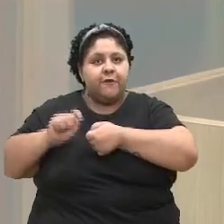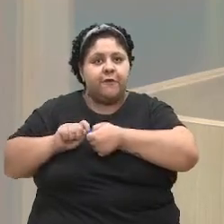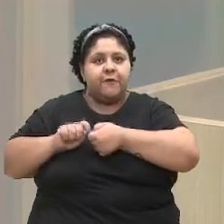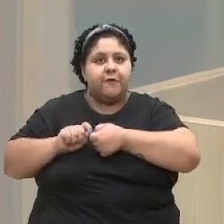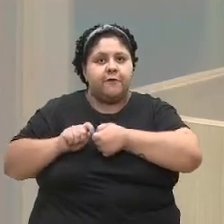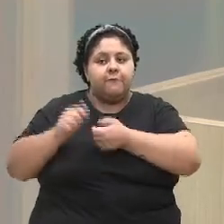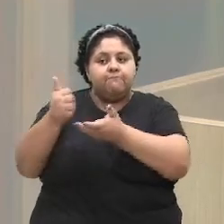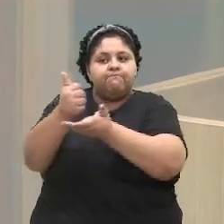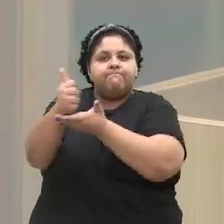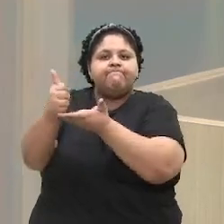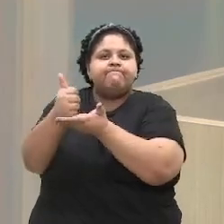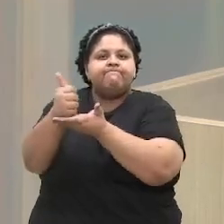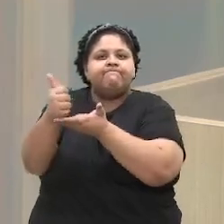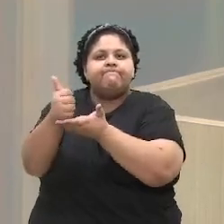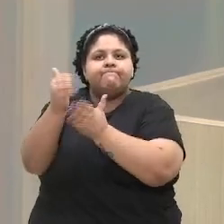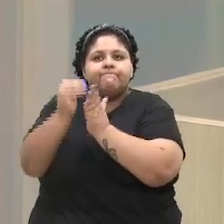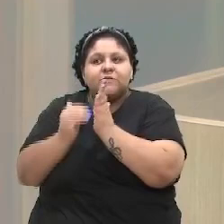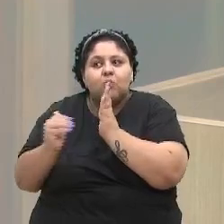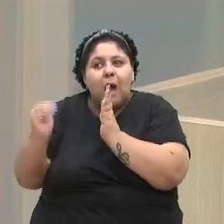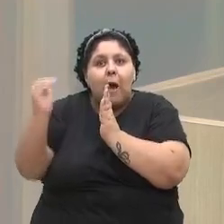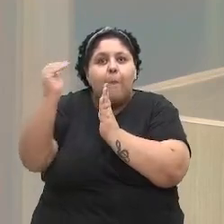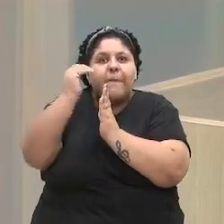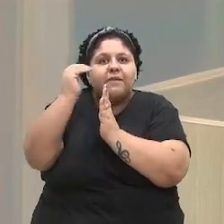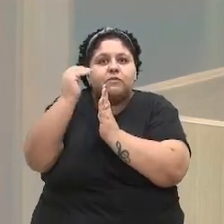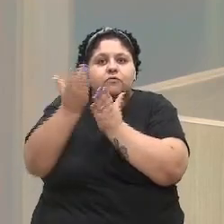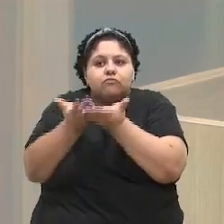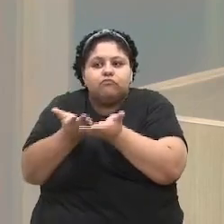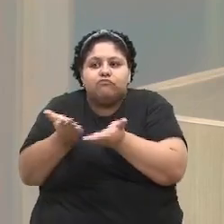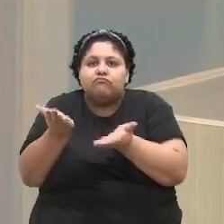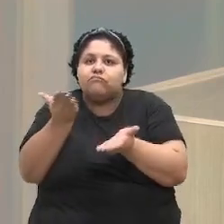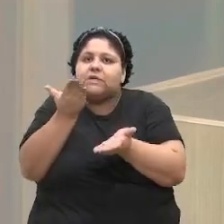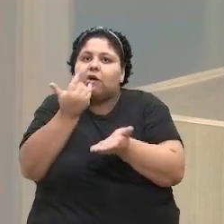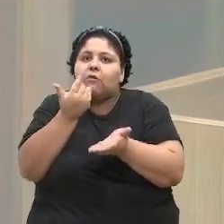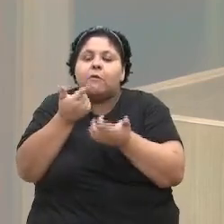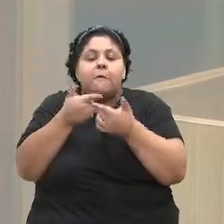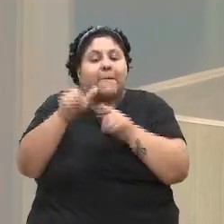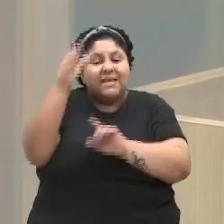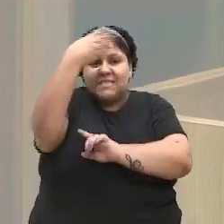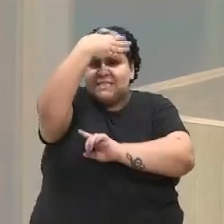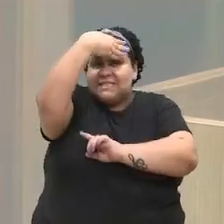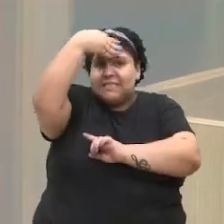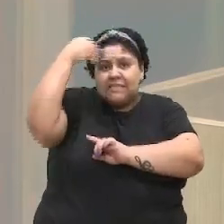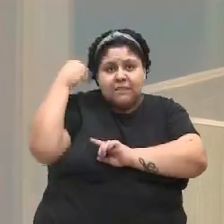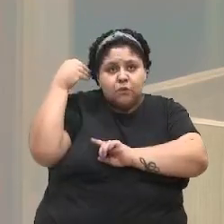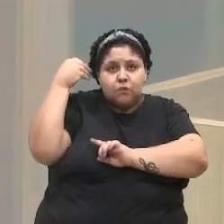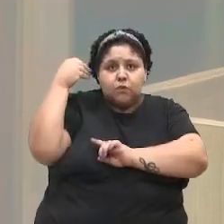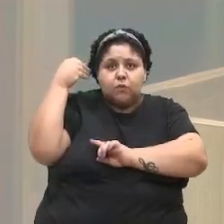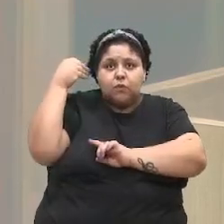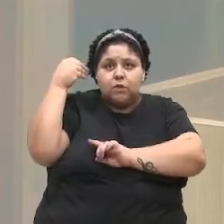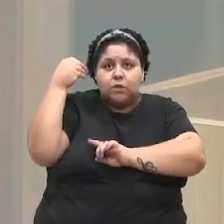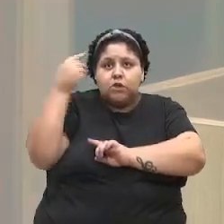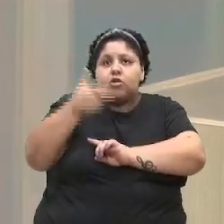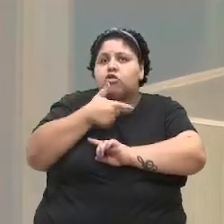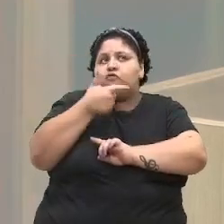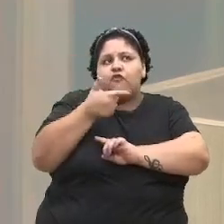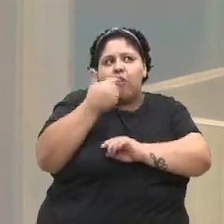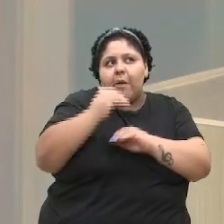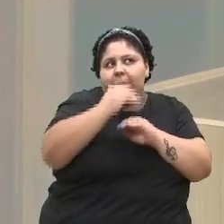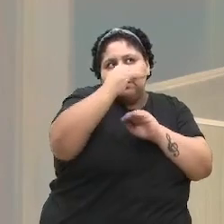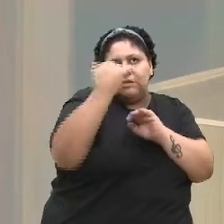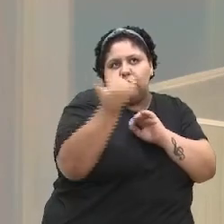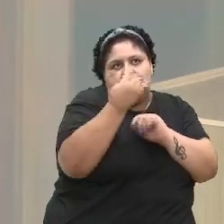foram baseadas no aumento da cesta básica mas foi esquecido algo que eu não vou dizer que seja mais